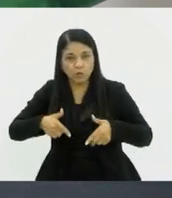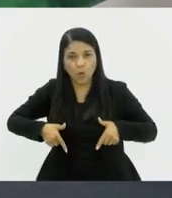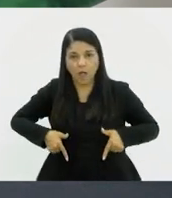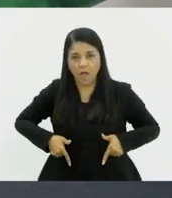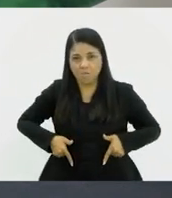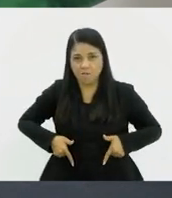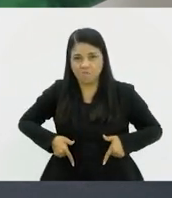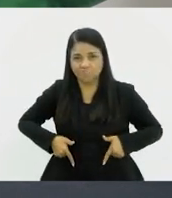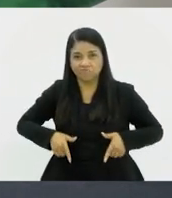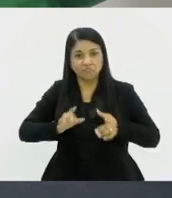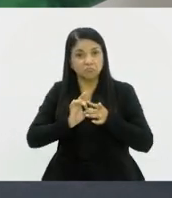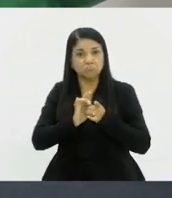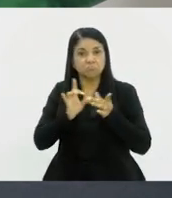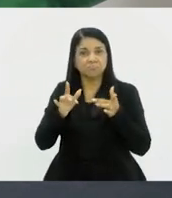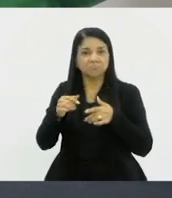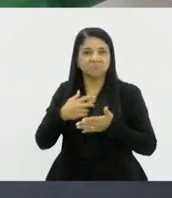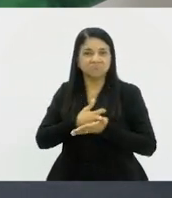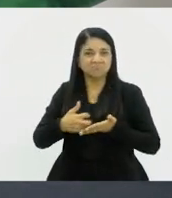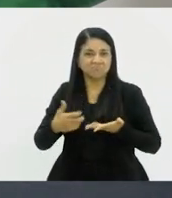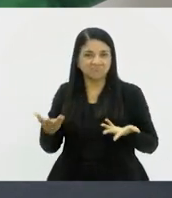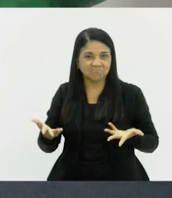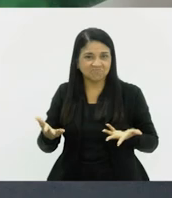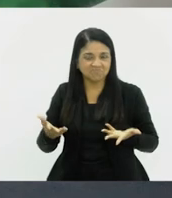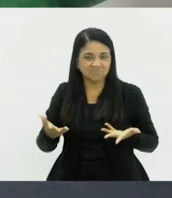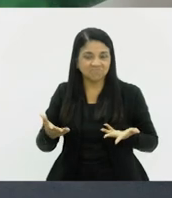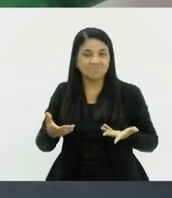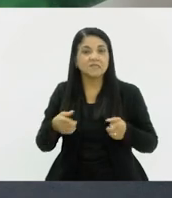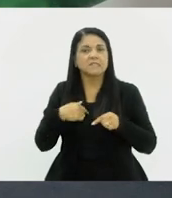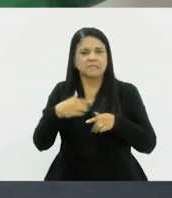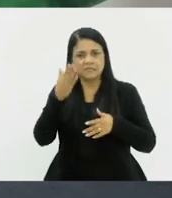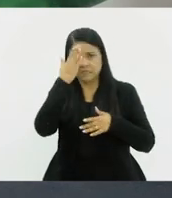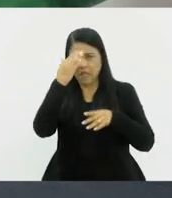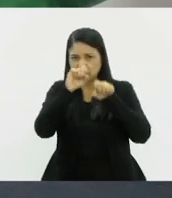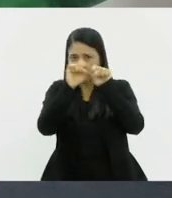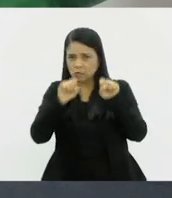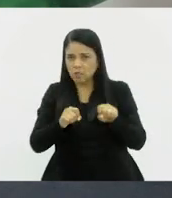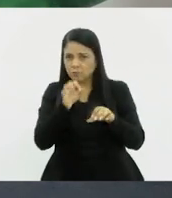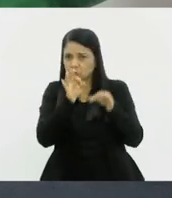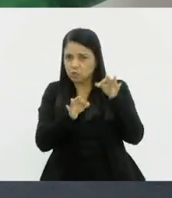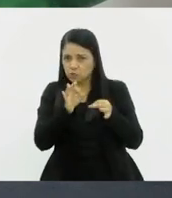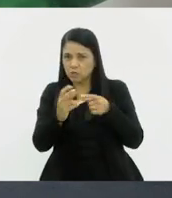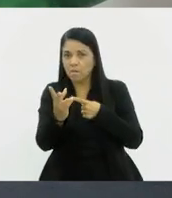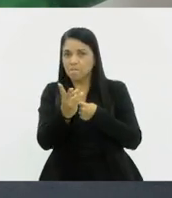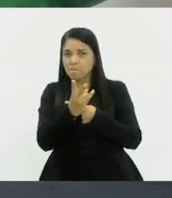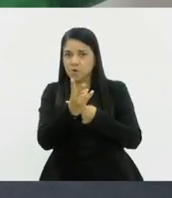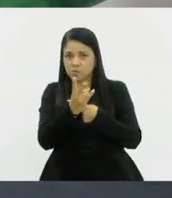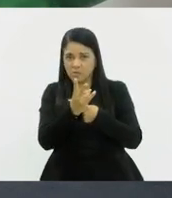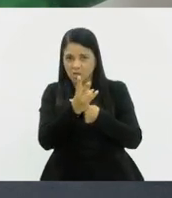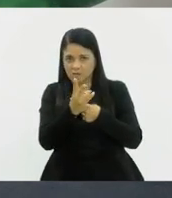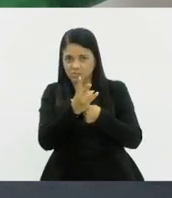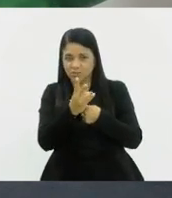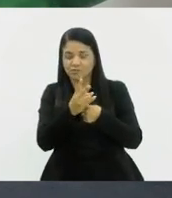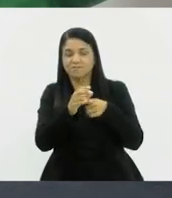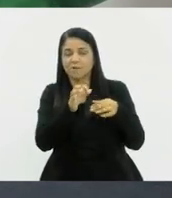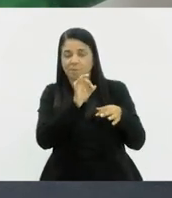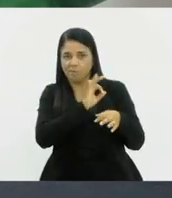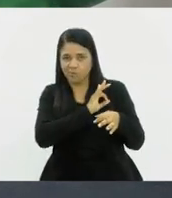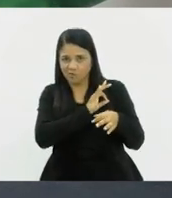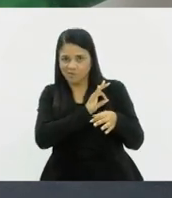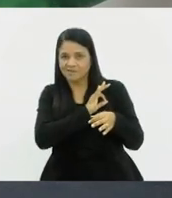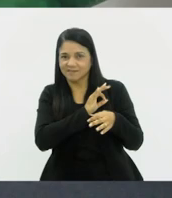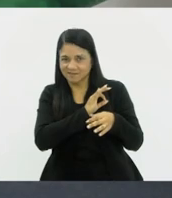foram absolvidos a gente sabe que esse sistema de justiça ele protege né Eh quem AGE em